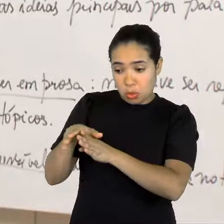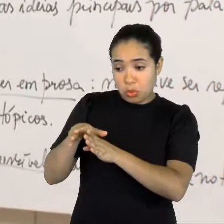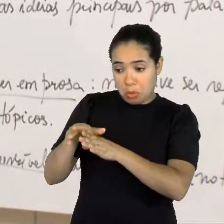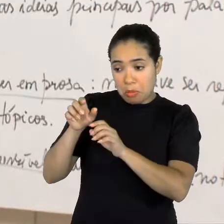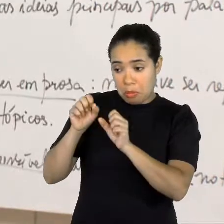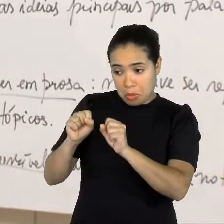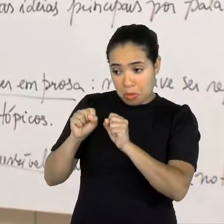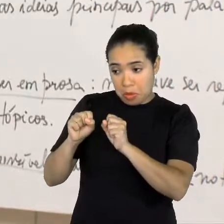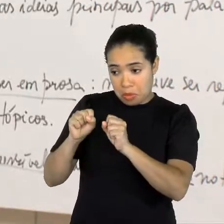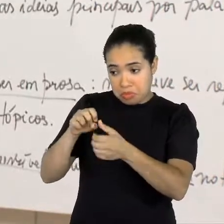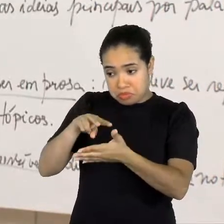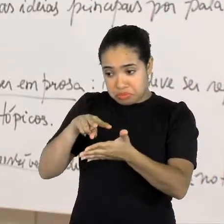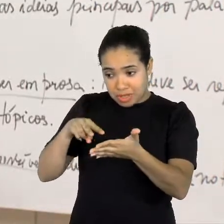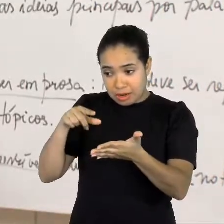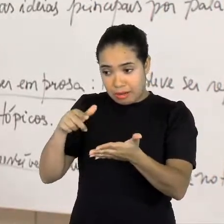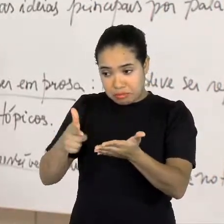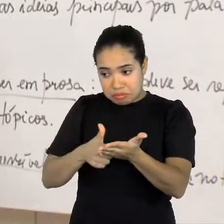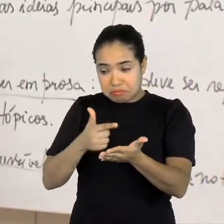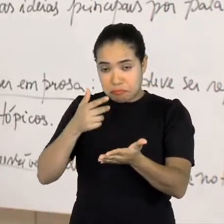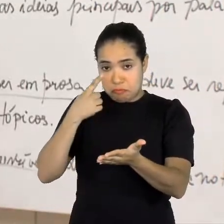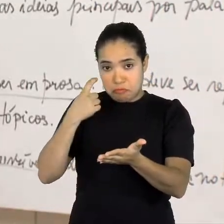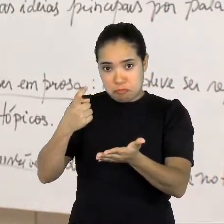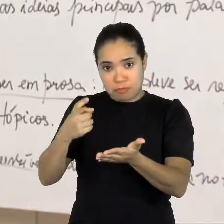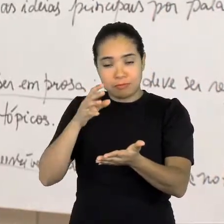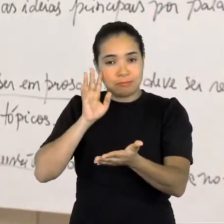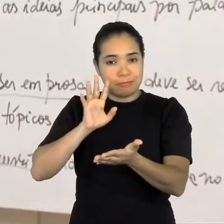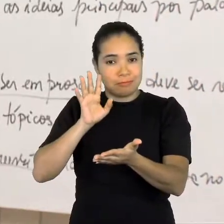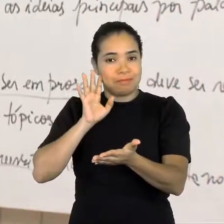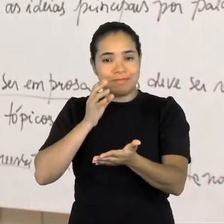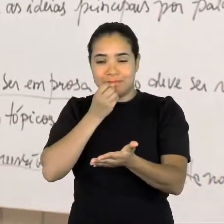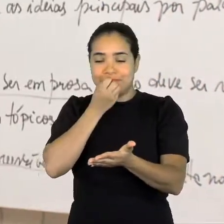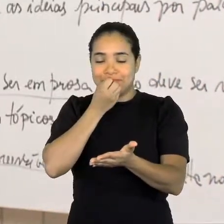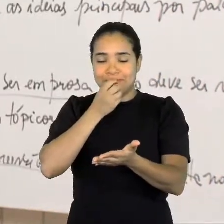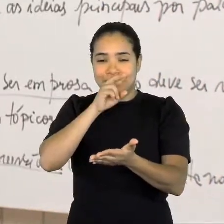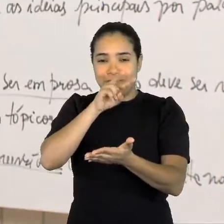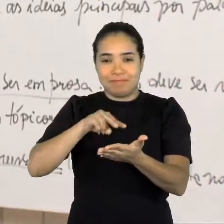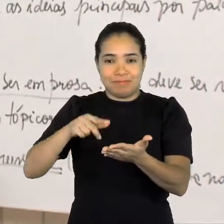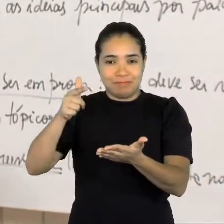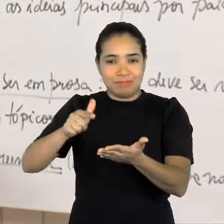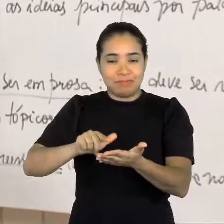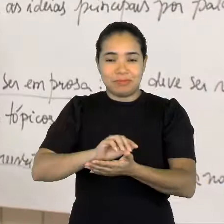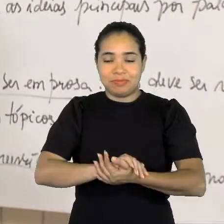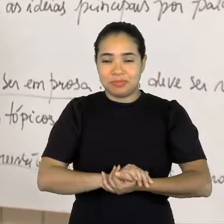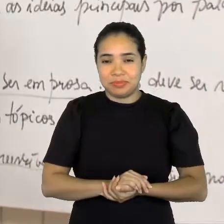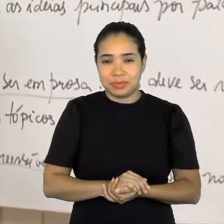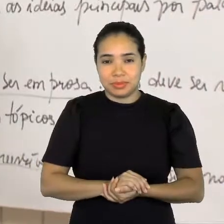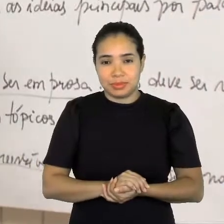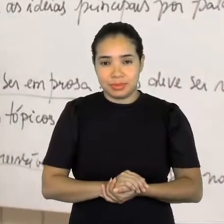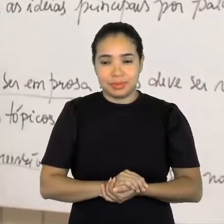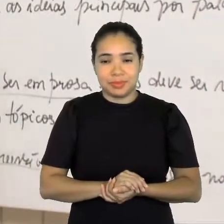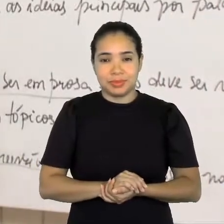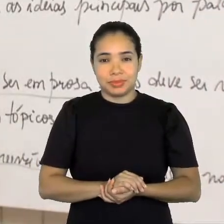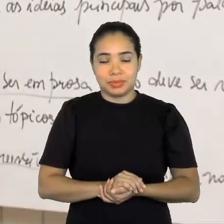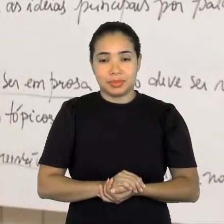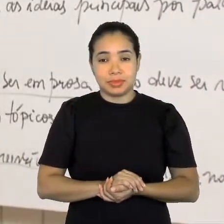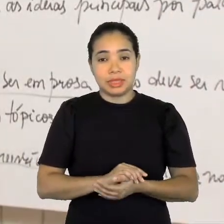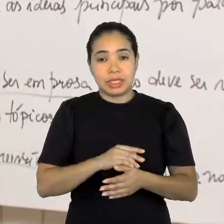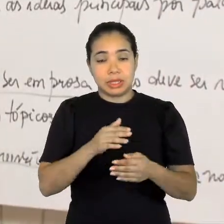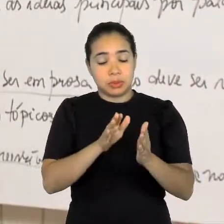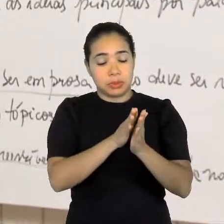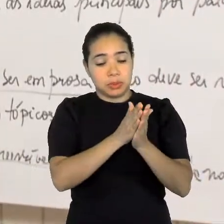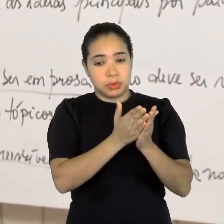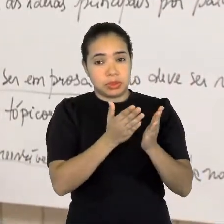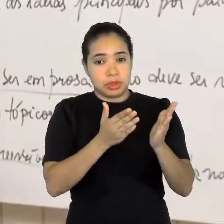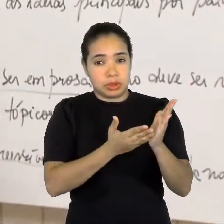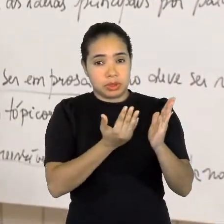uma história bastante interessante, tá? Bem legal, vale a pena a leitura. Lembrando que essa obra ela está